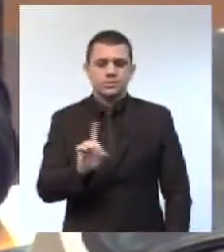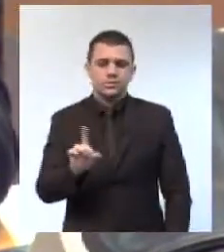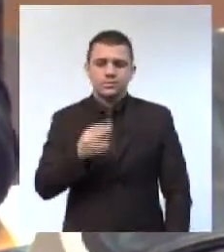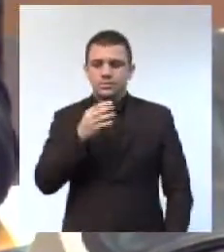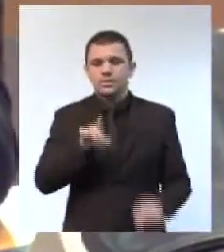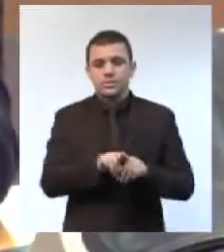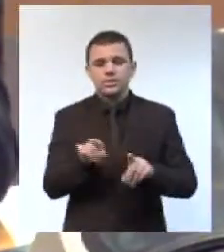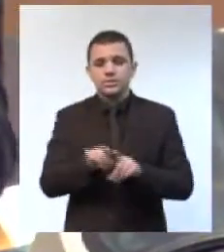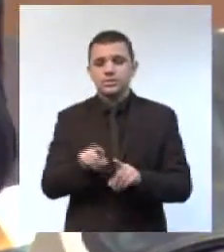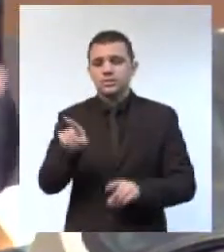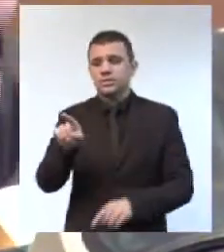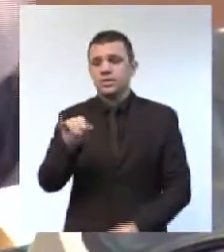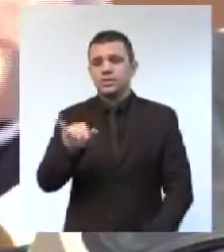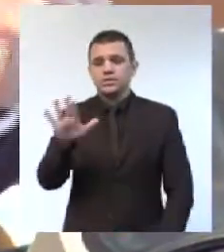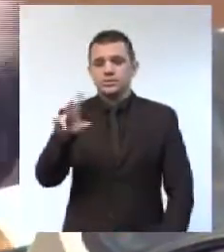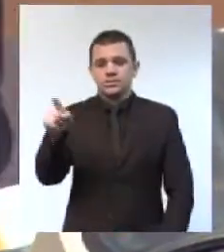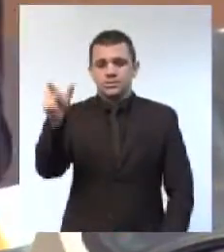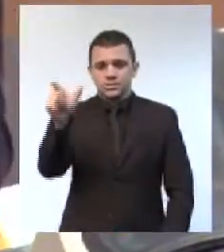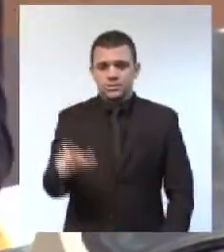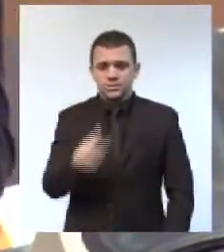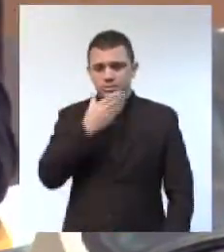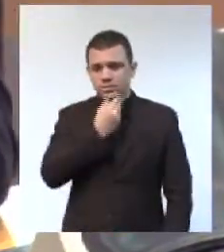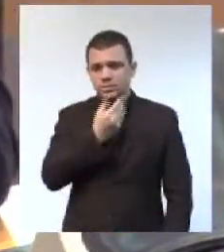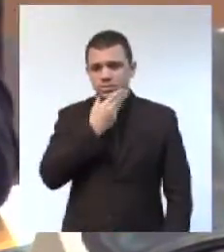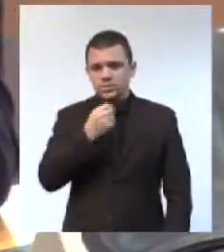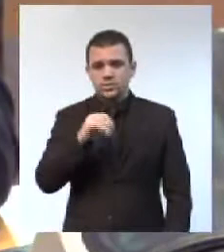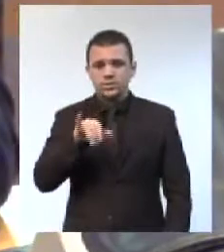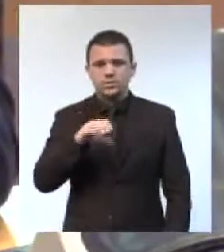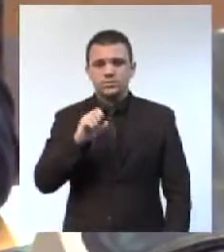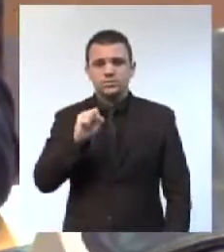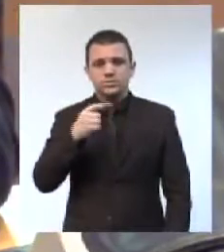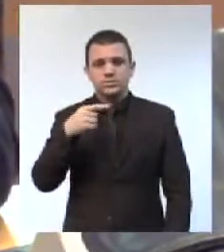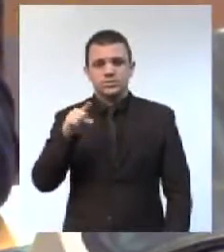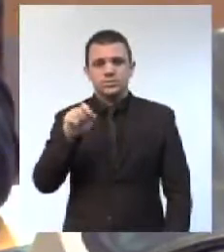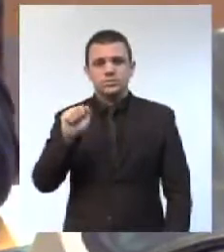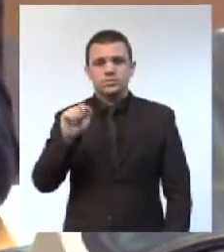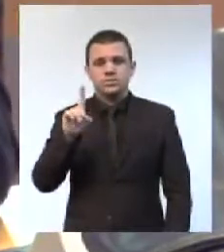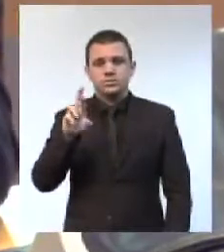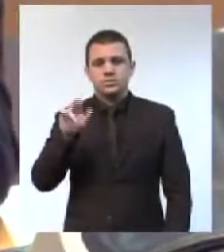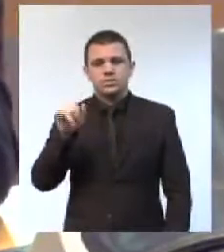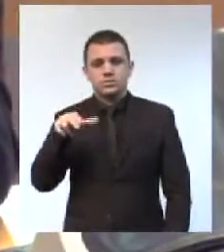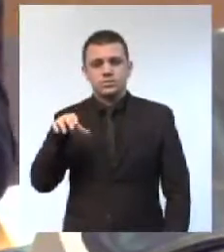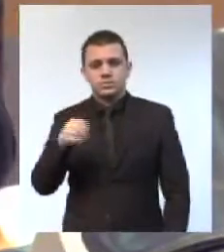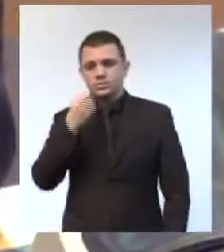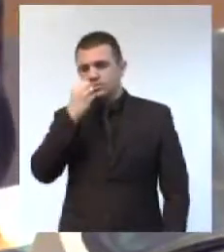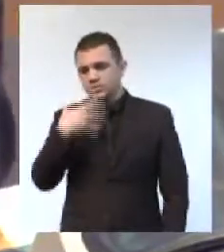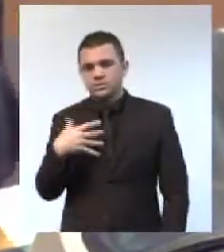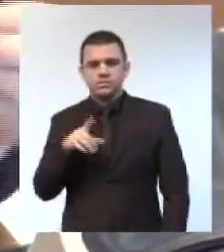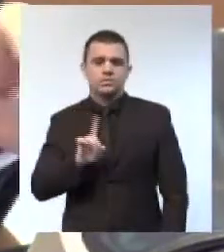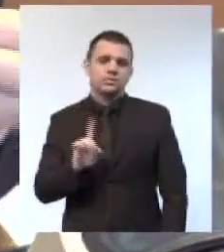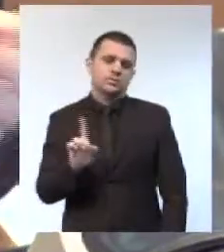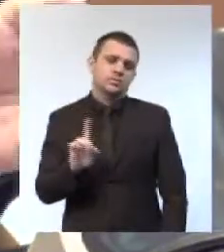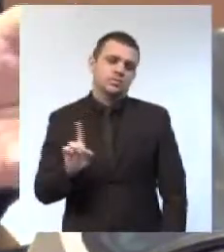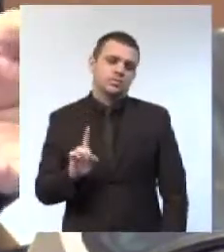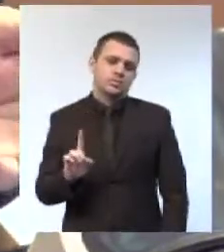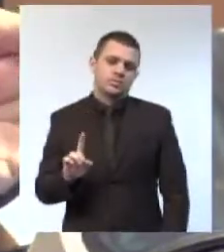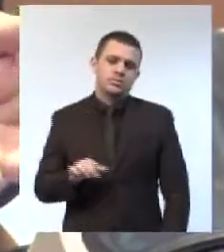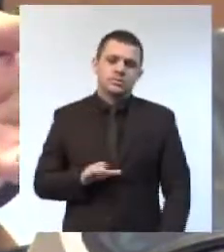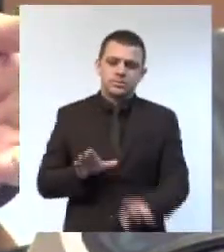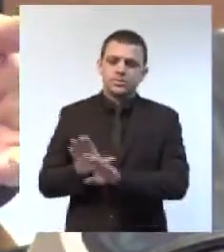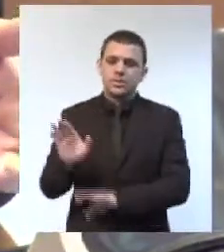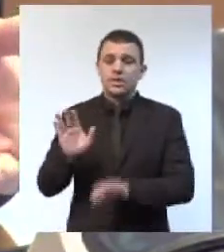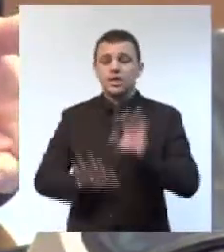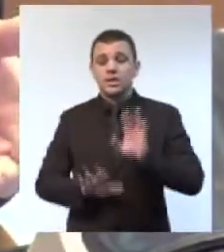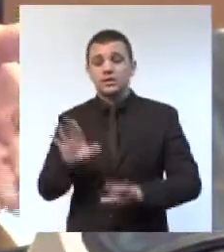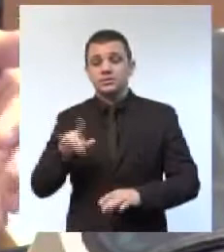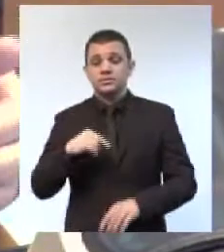Adriano. Então, aqui eu gostaria de sugerir que o deputado Zé Adriano, e às vezes a gente não é feliz em determinadas